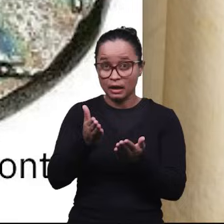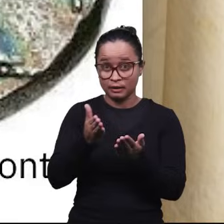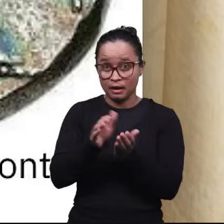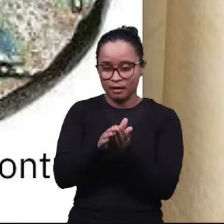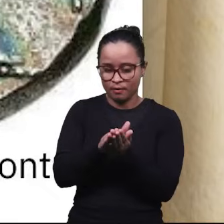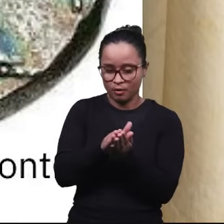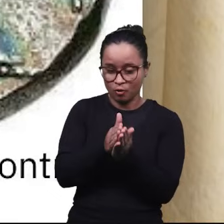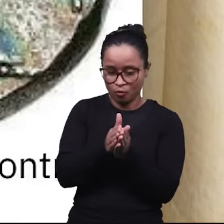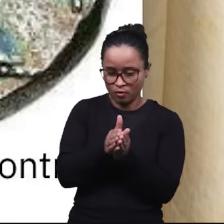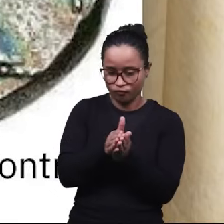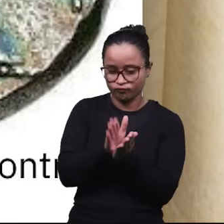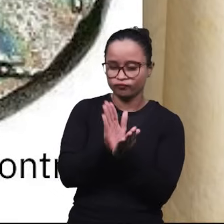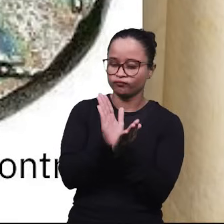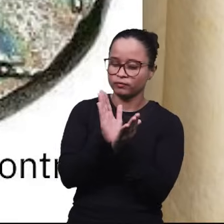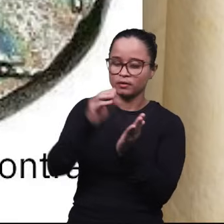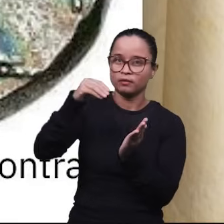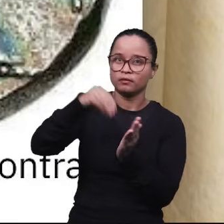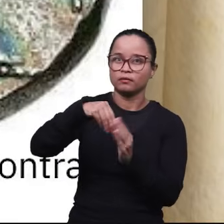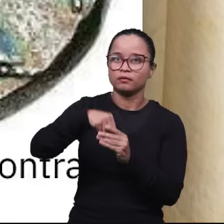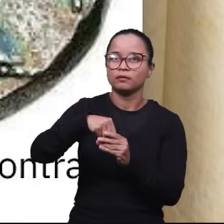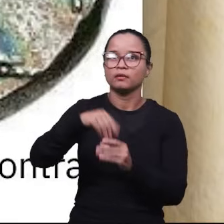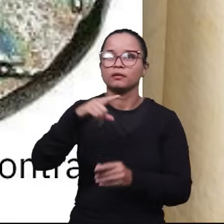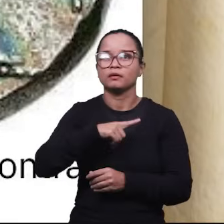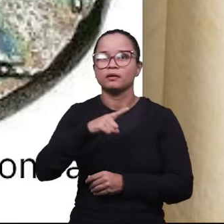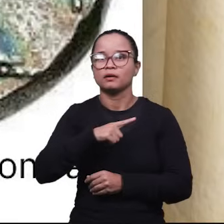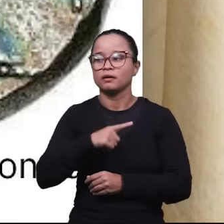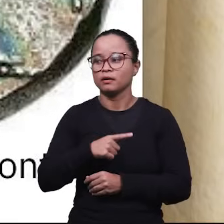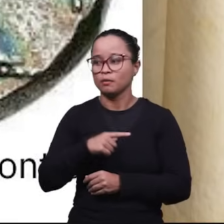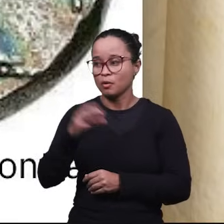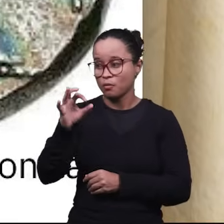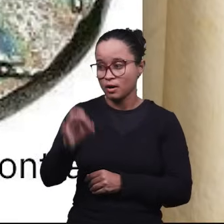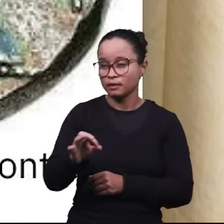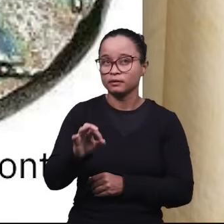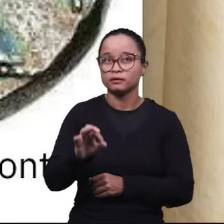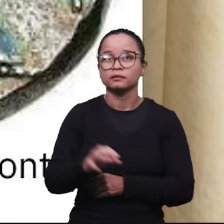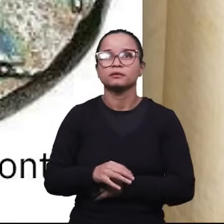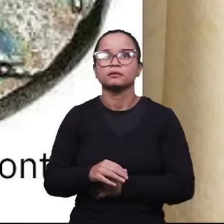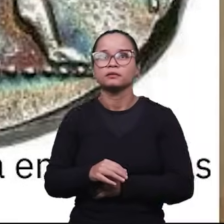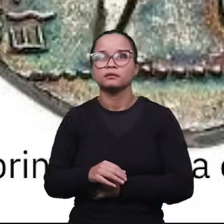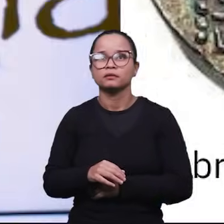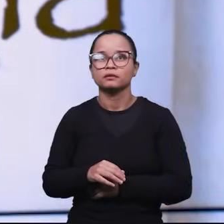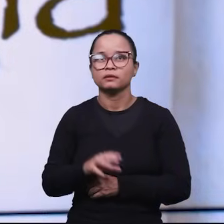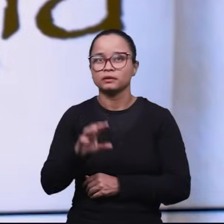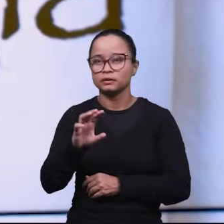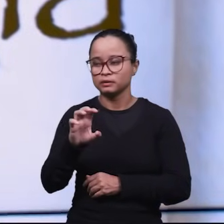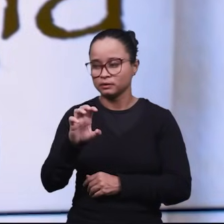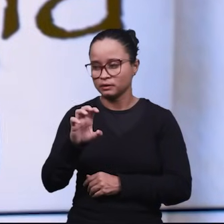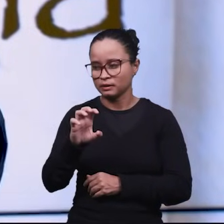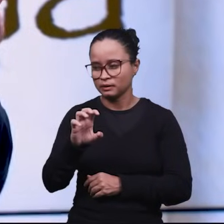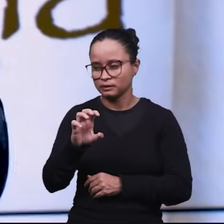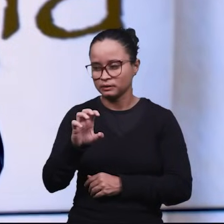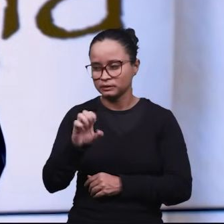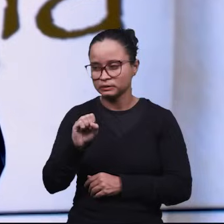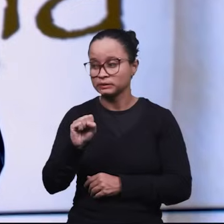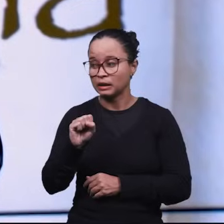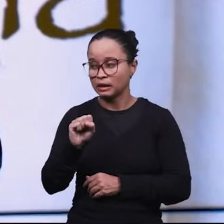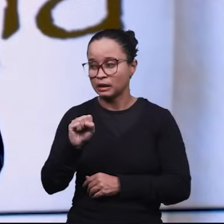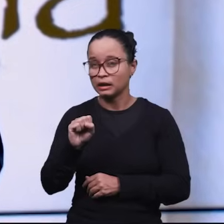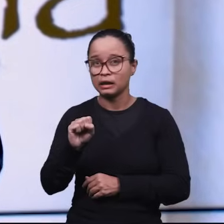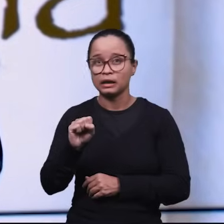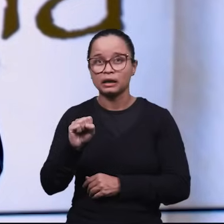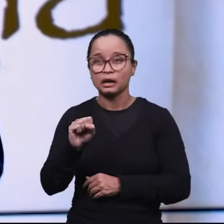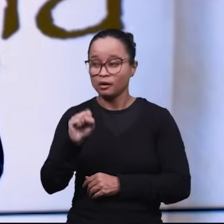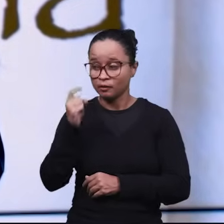boca, encontrarás um estáter, que valia 2 didracmas ou 4